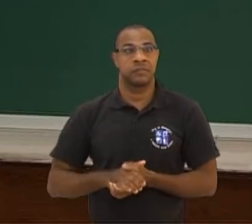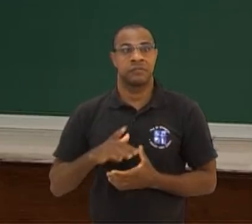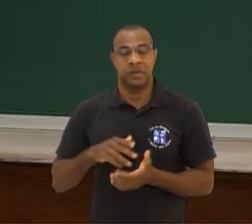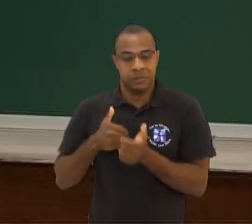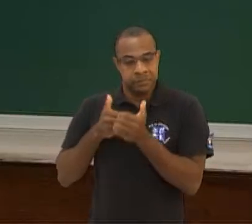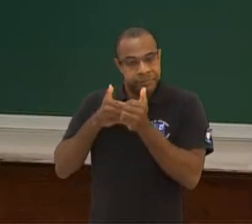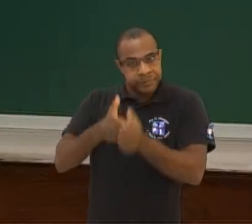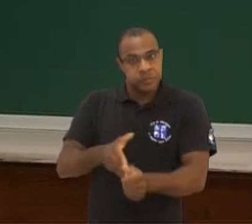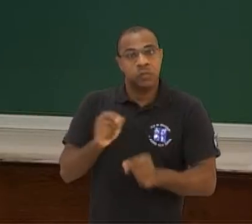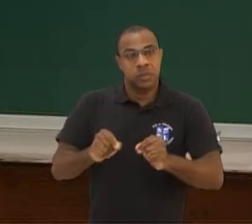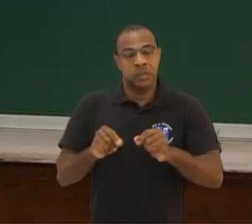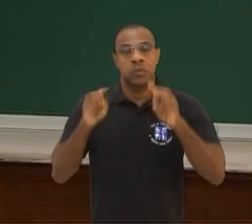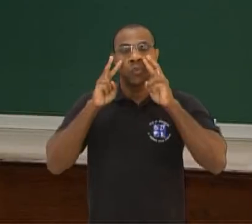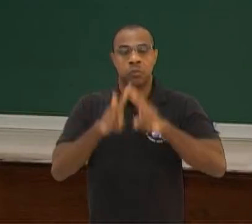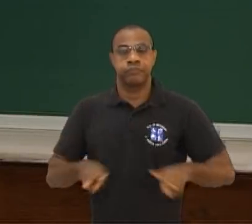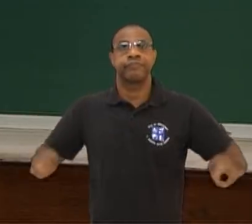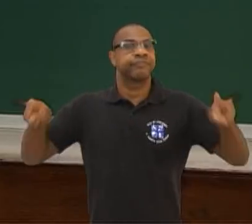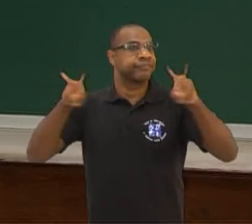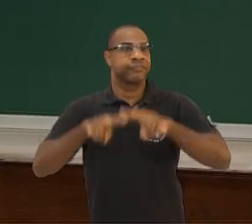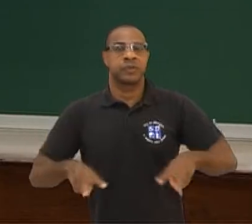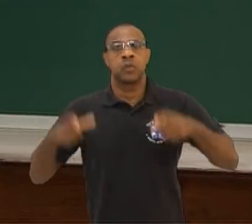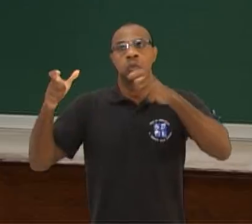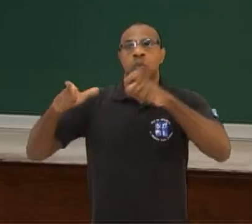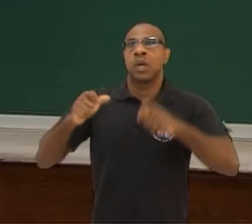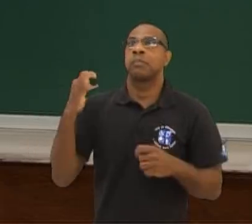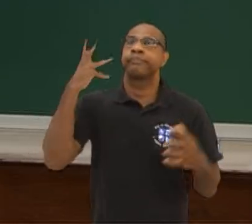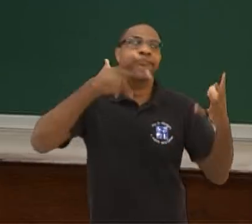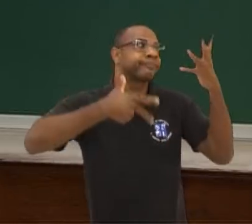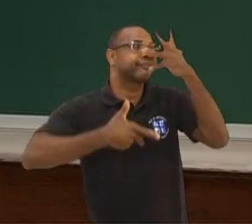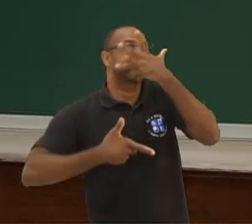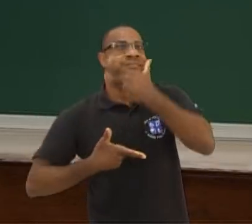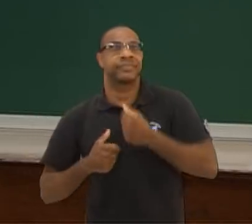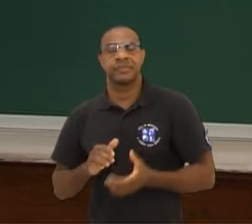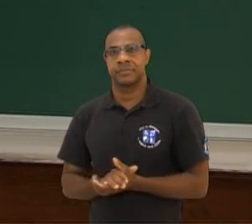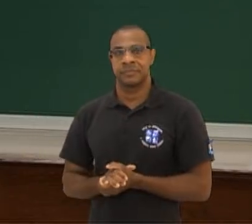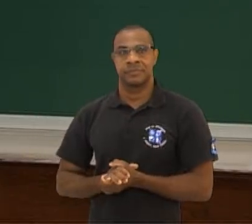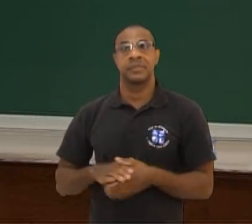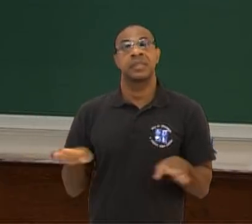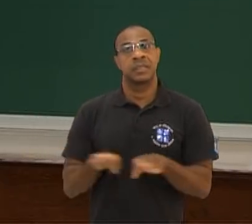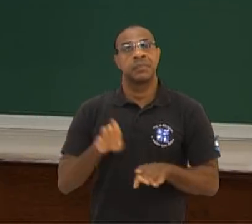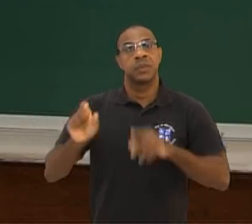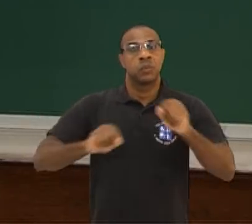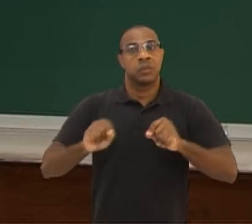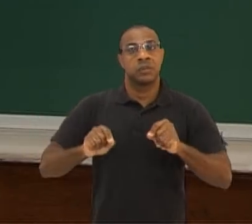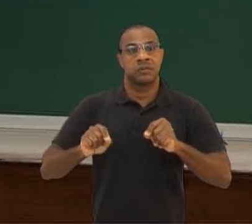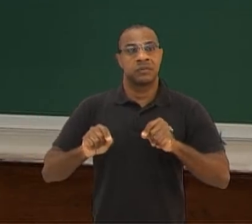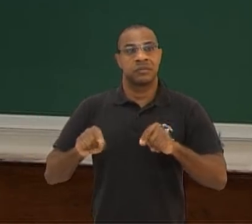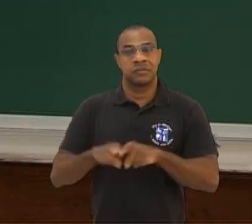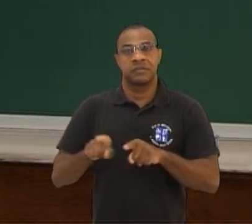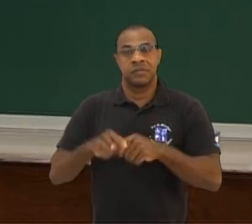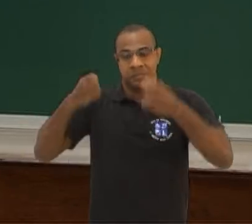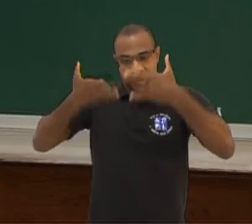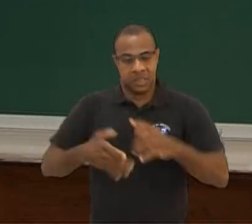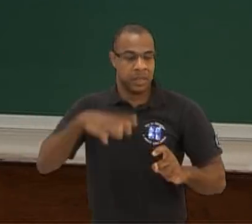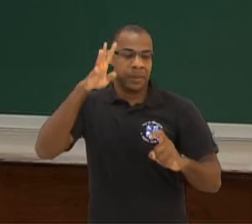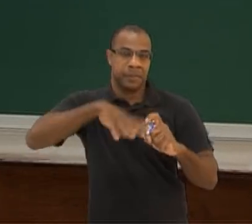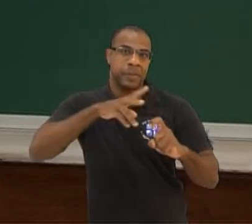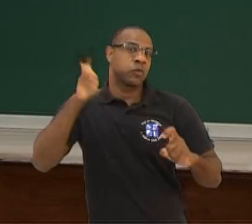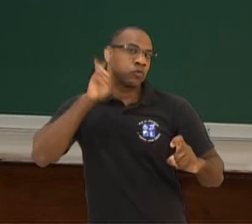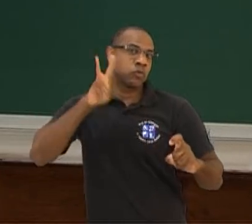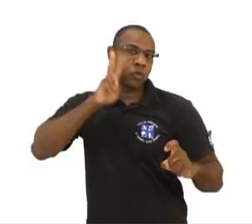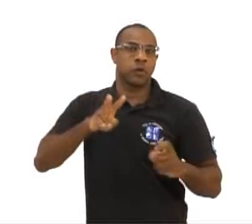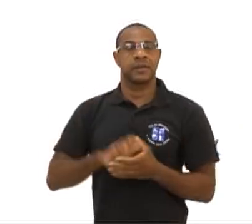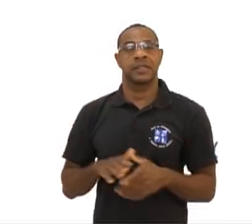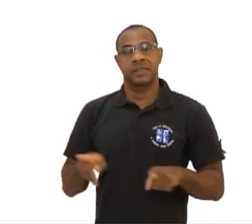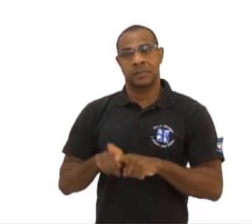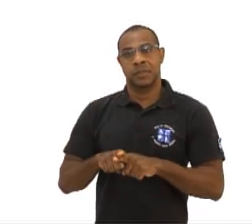guiará por um tour virtual em um lugar muito bonito. Também contará alguns mitos e histórias